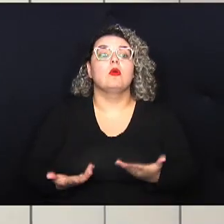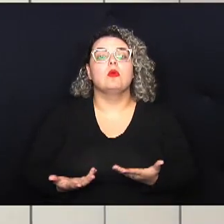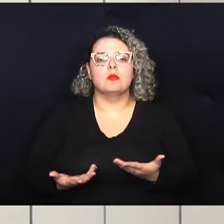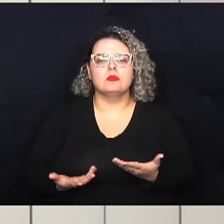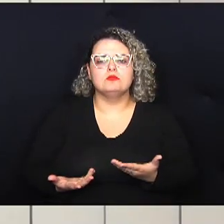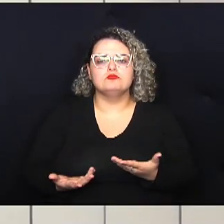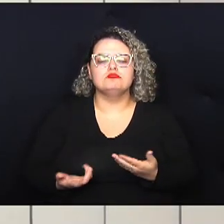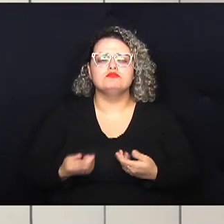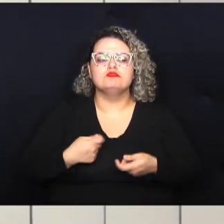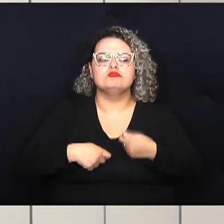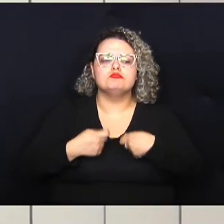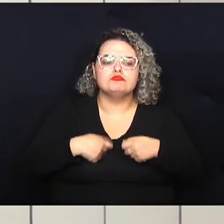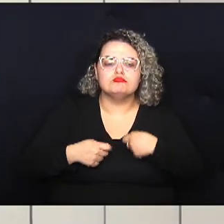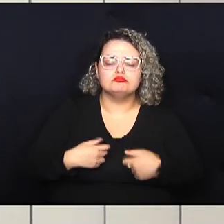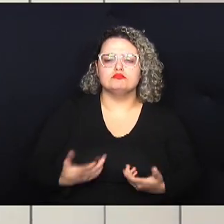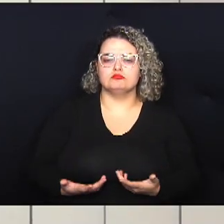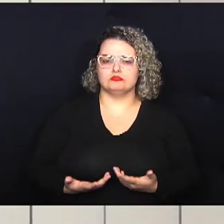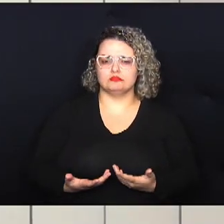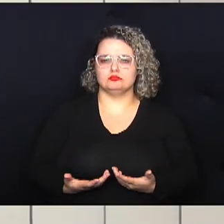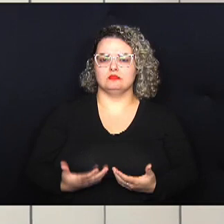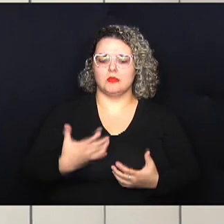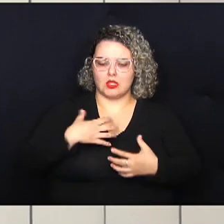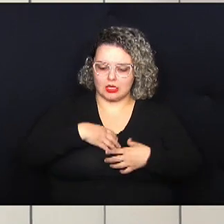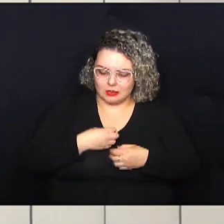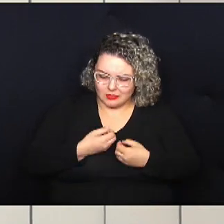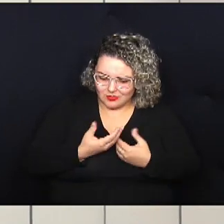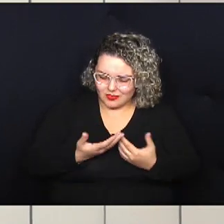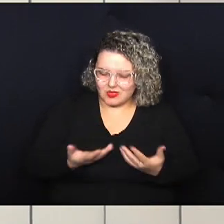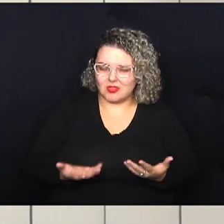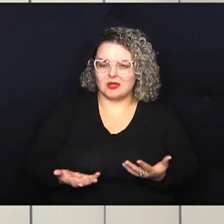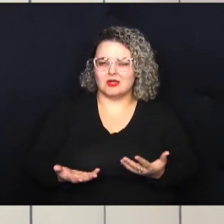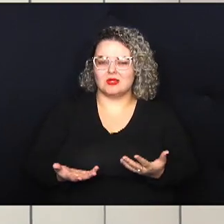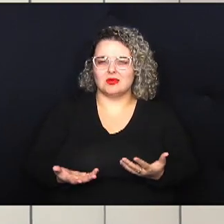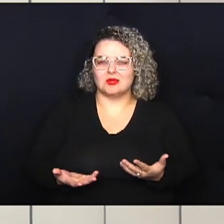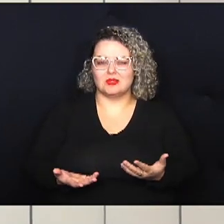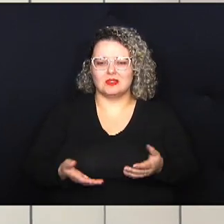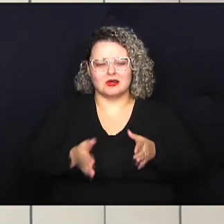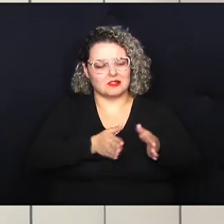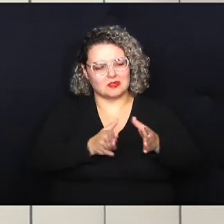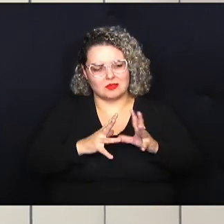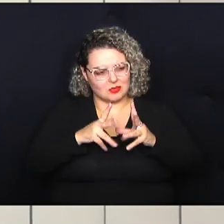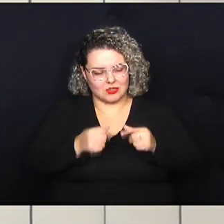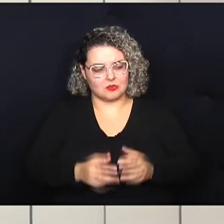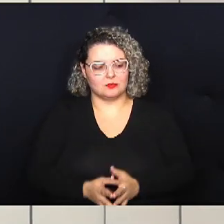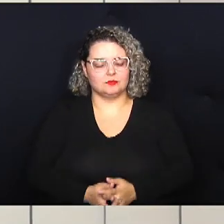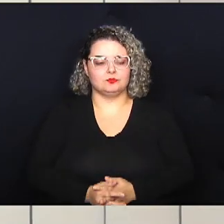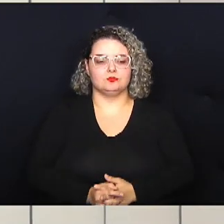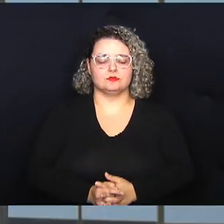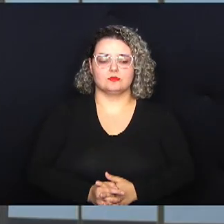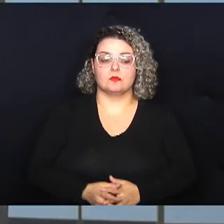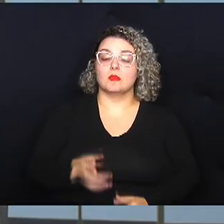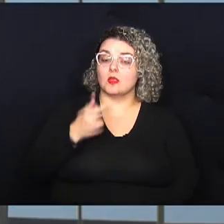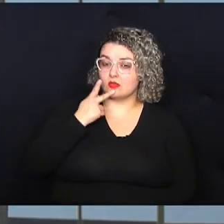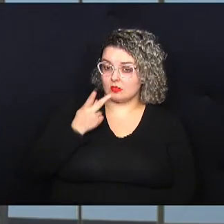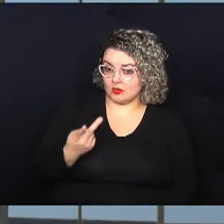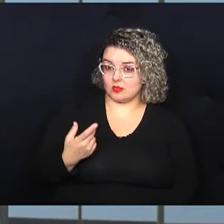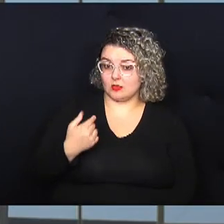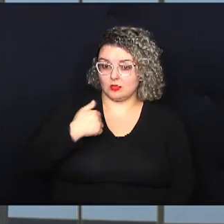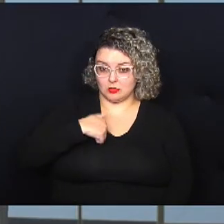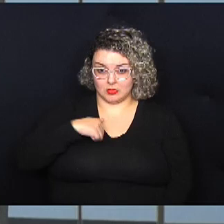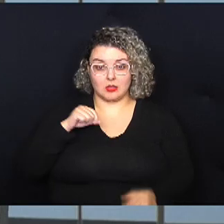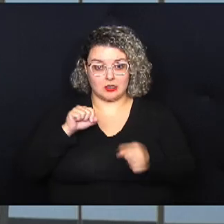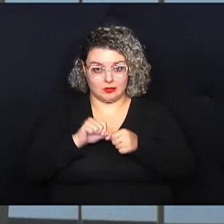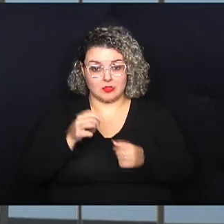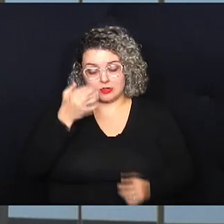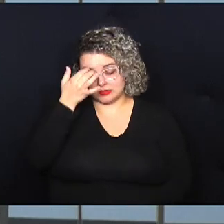gerir essa emoção, essa situação toda? Eu vou colocar para você a forma que eu faço,